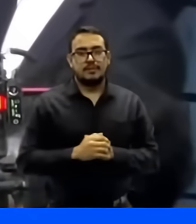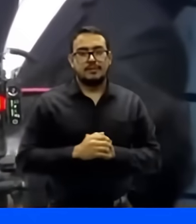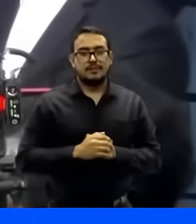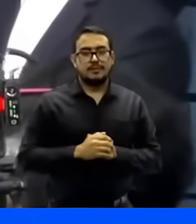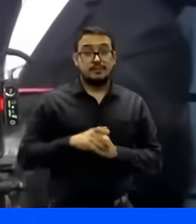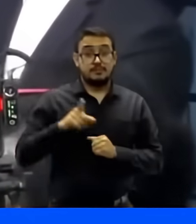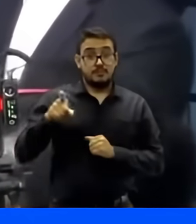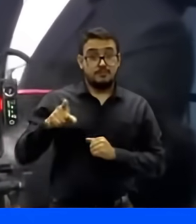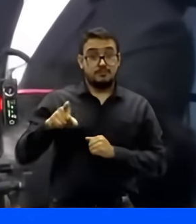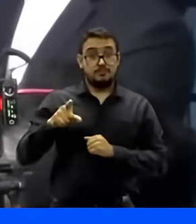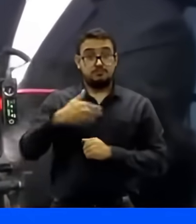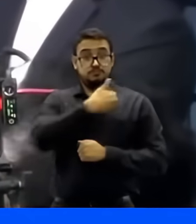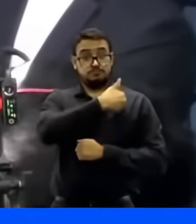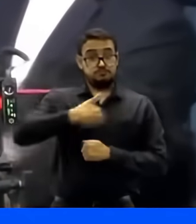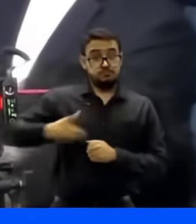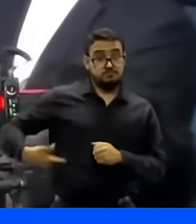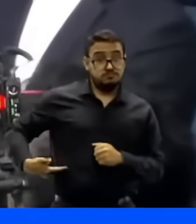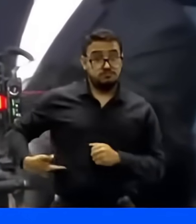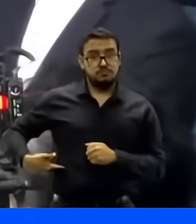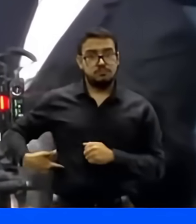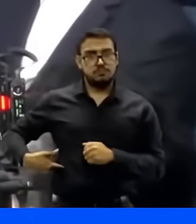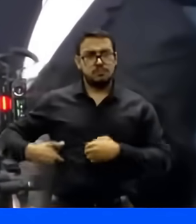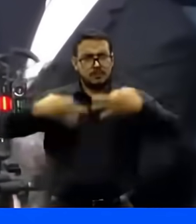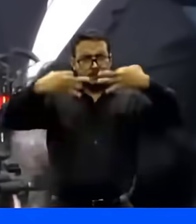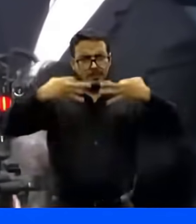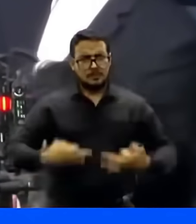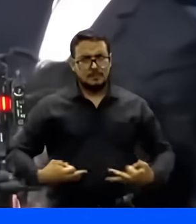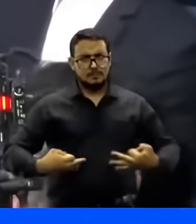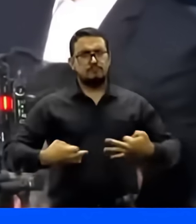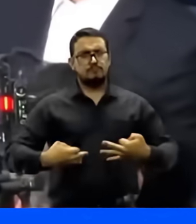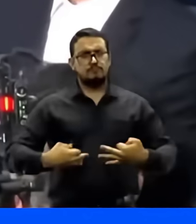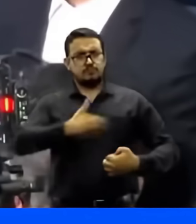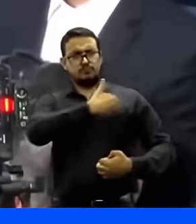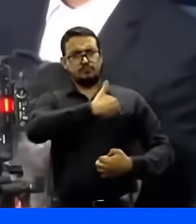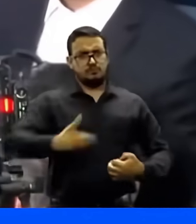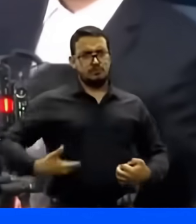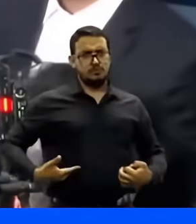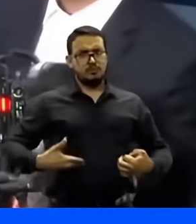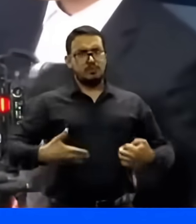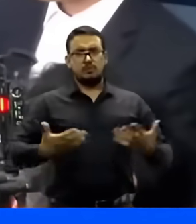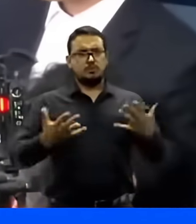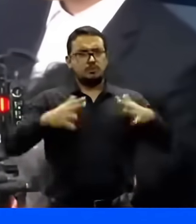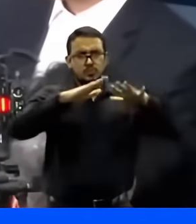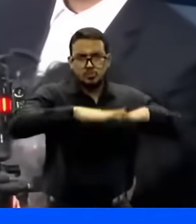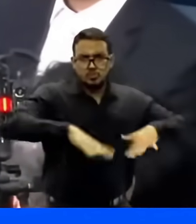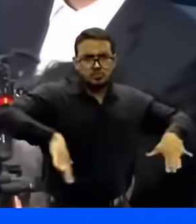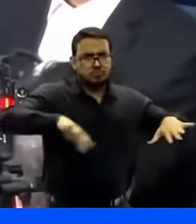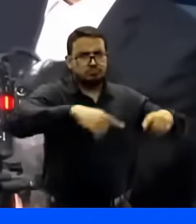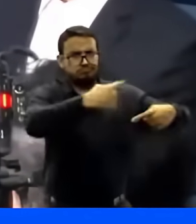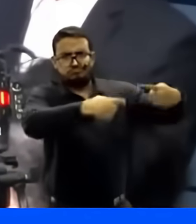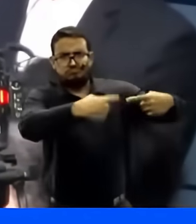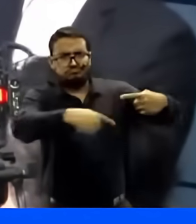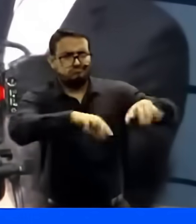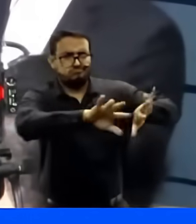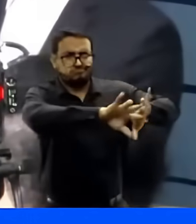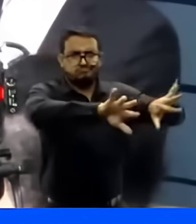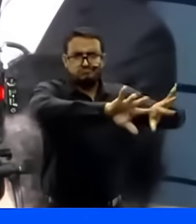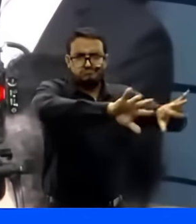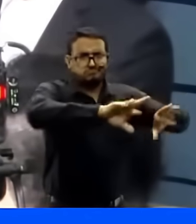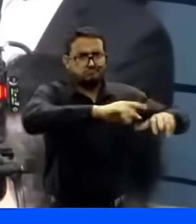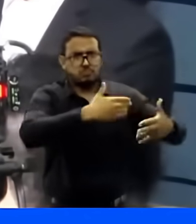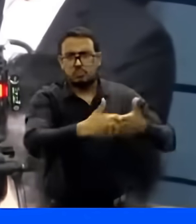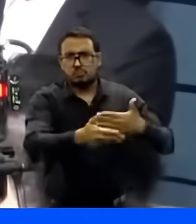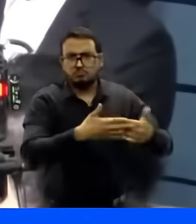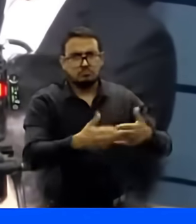de forma apartidária, mostrando e vendo aqui vereadores de todas as matizes ideológicas. E o principal,